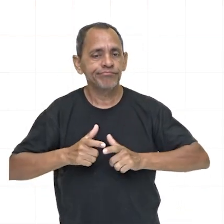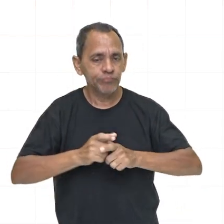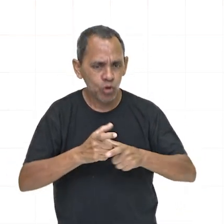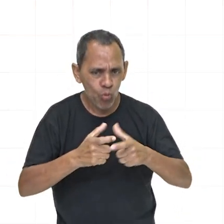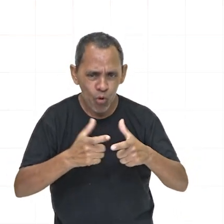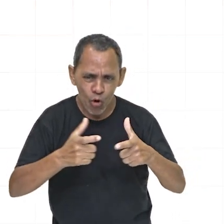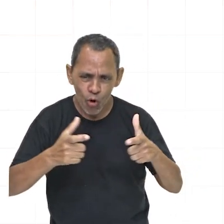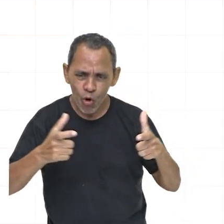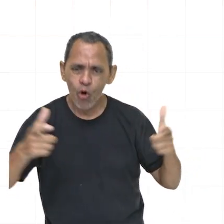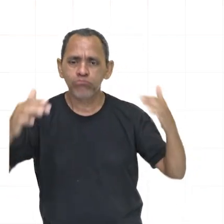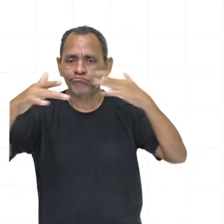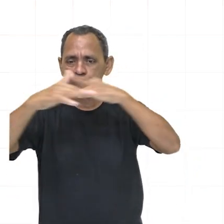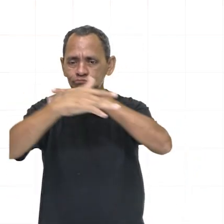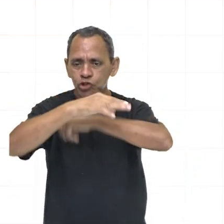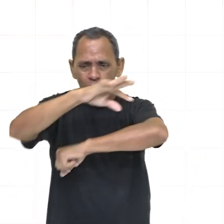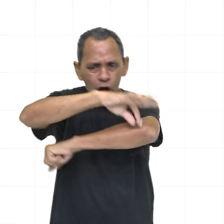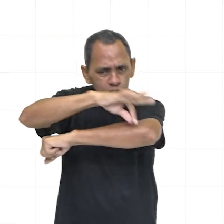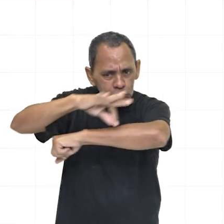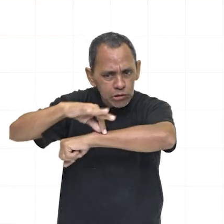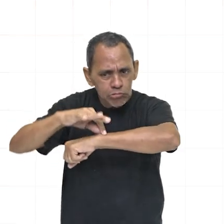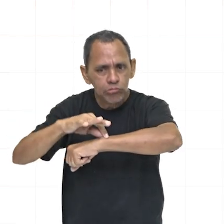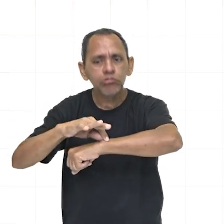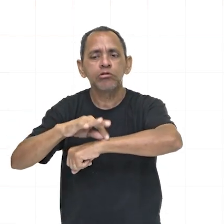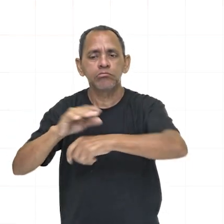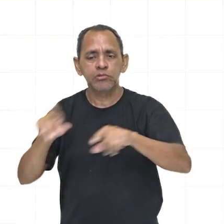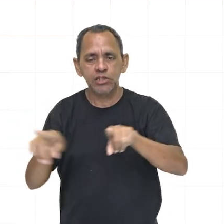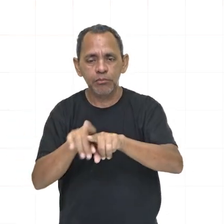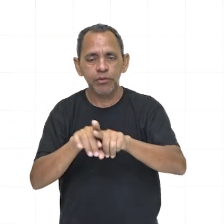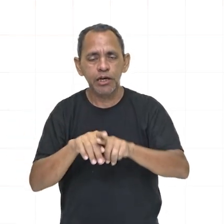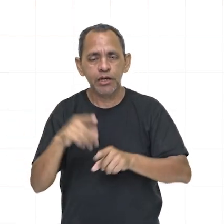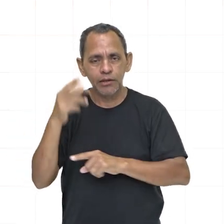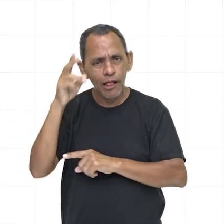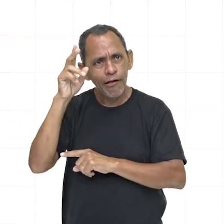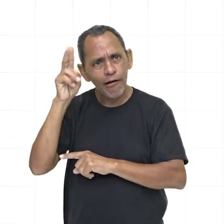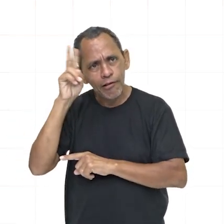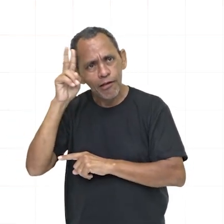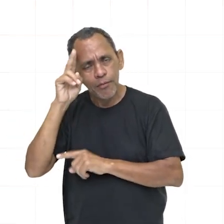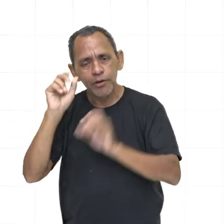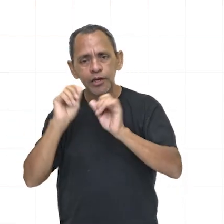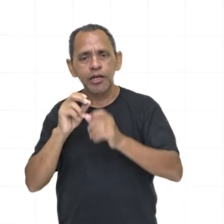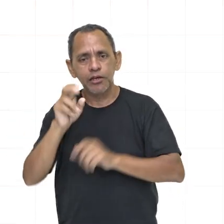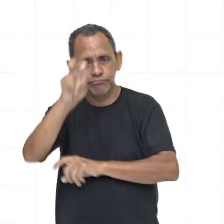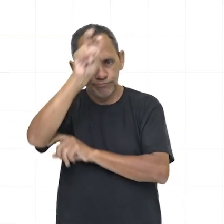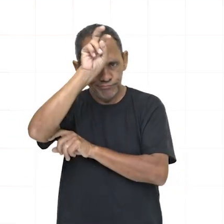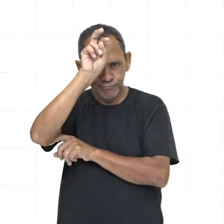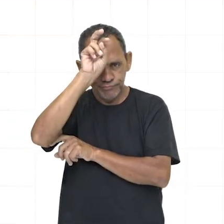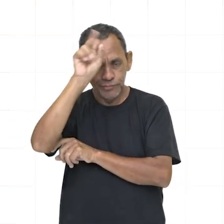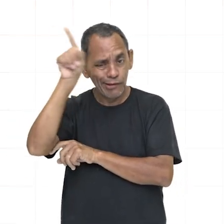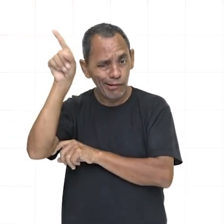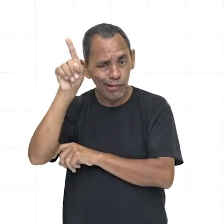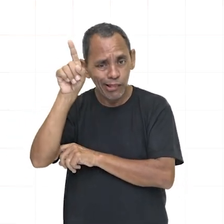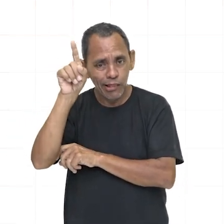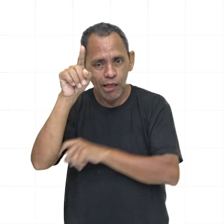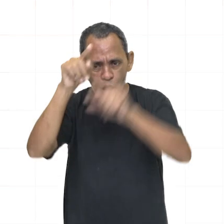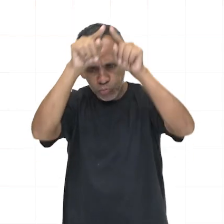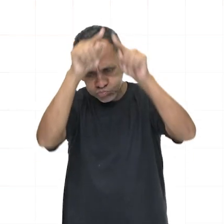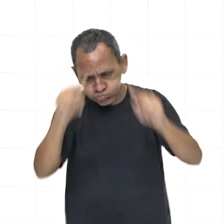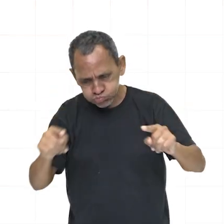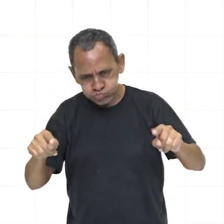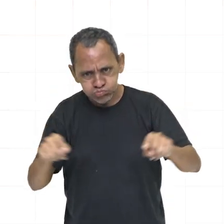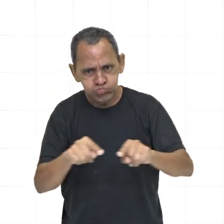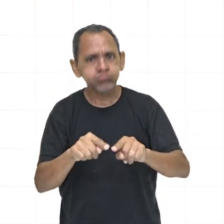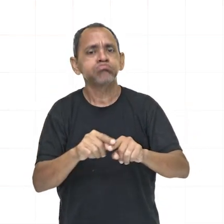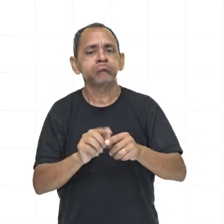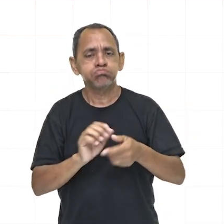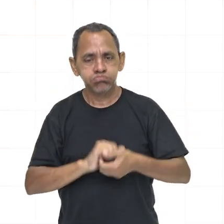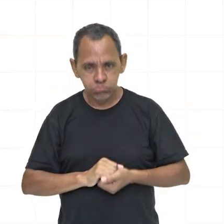pensar aí, por exemplo, nas pirâmides do Egito, a gente tem uma ideia do que seria essa arquitetura monumental,